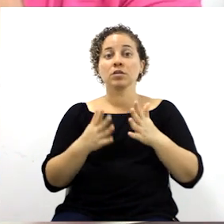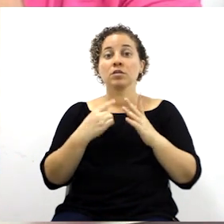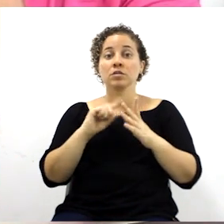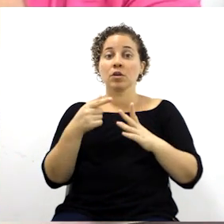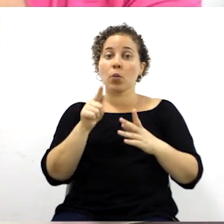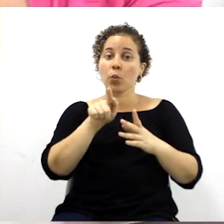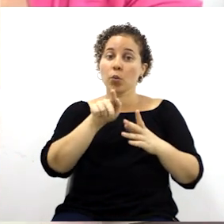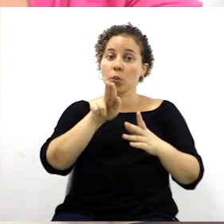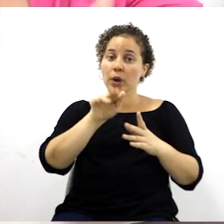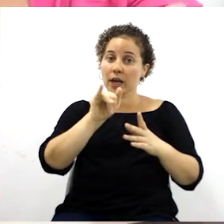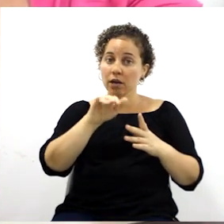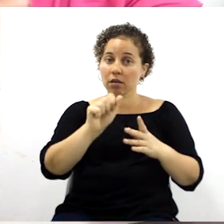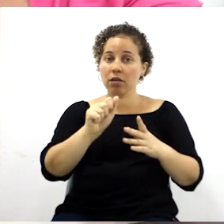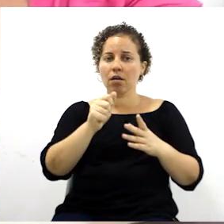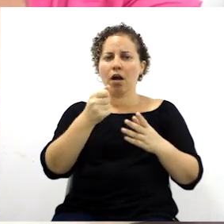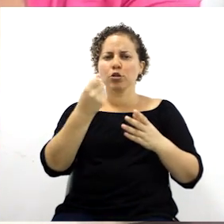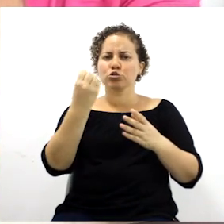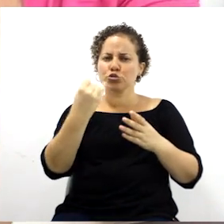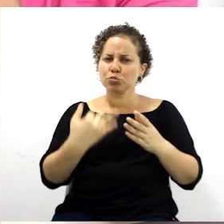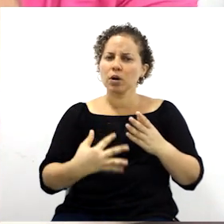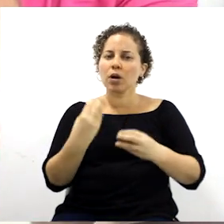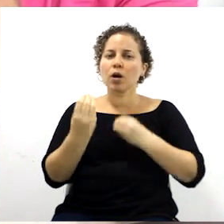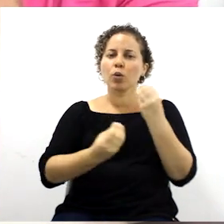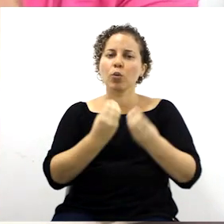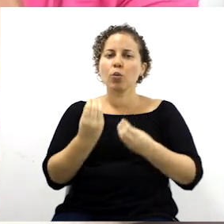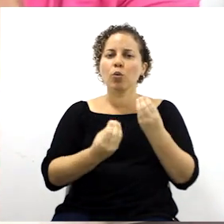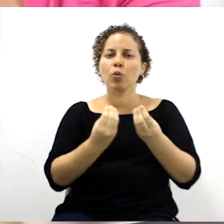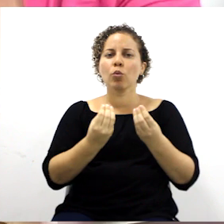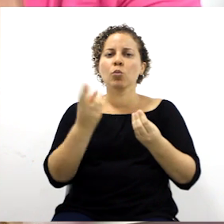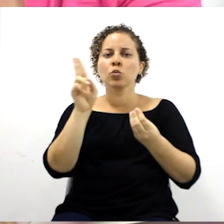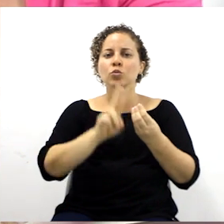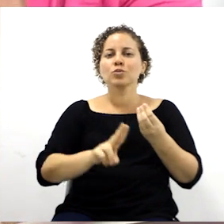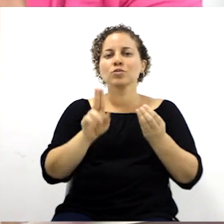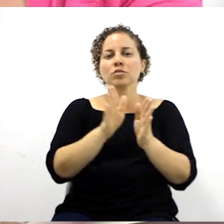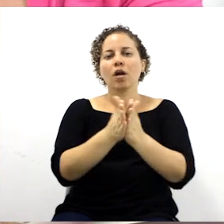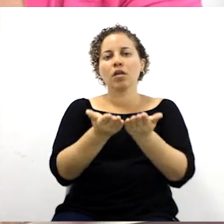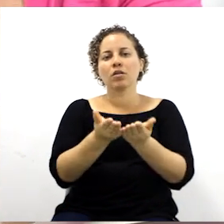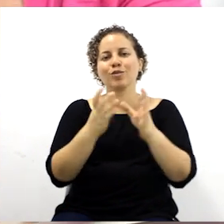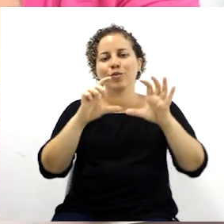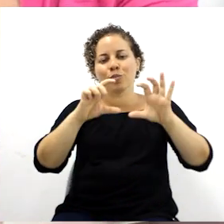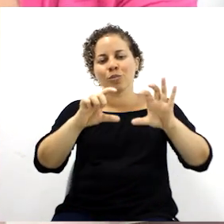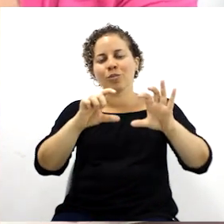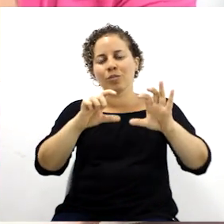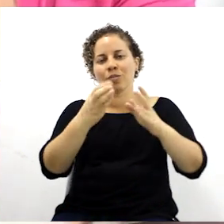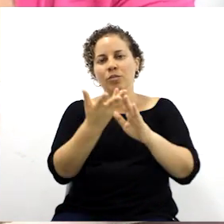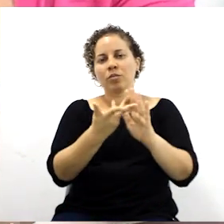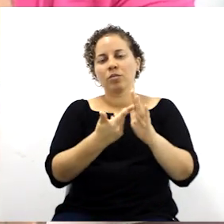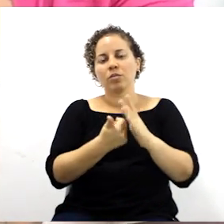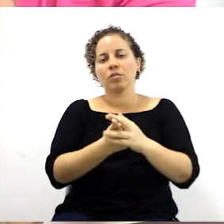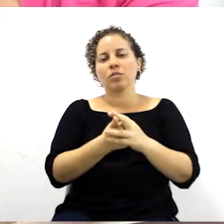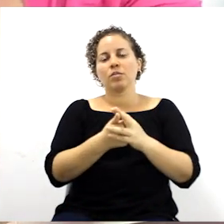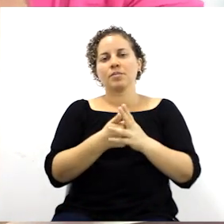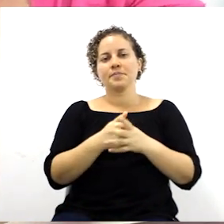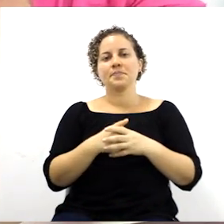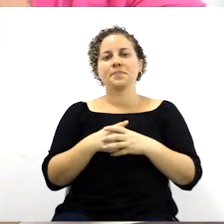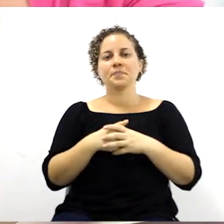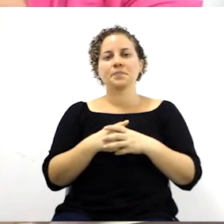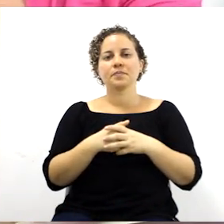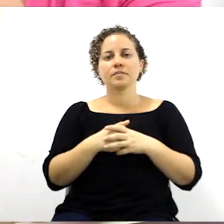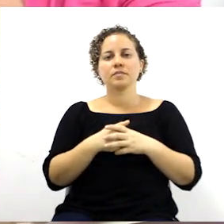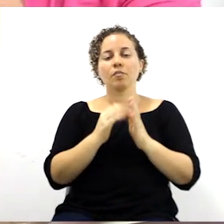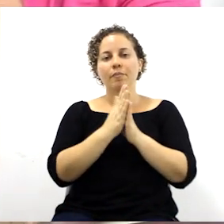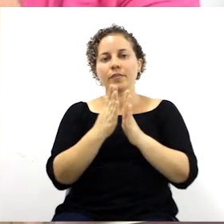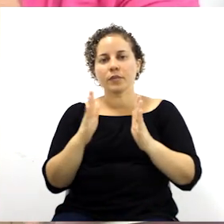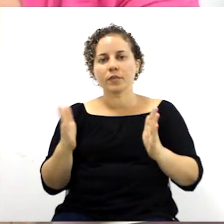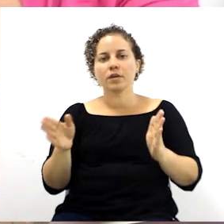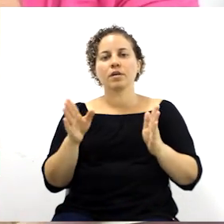guias para que ensinasse como você manusear aquela obra, você poder utilizar bem melhor. Então, temos também os boletins bibliográficos, né, e os